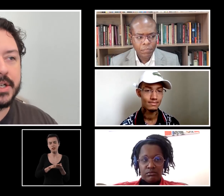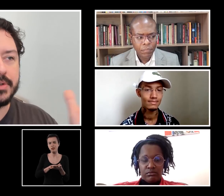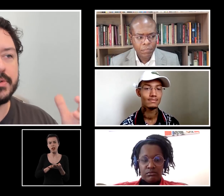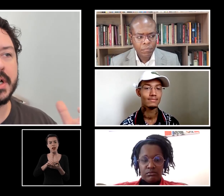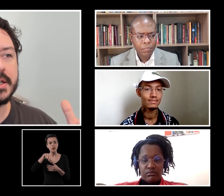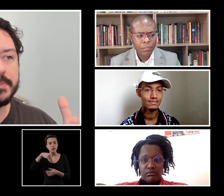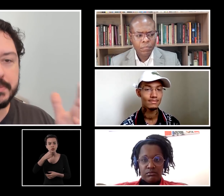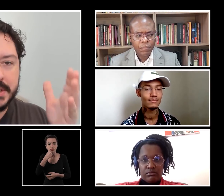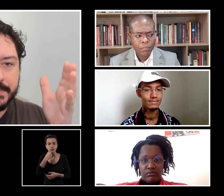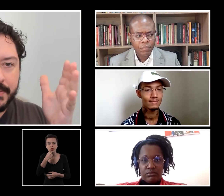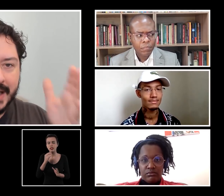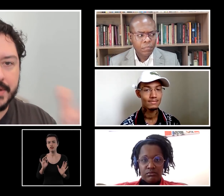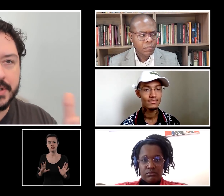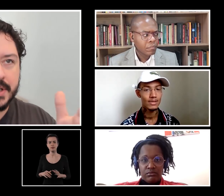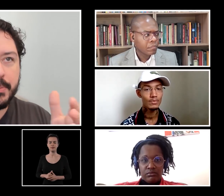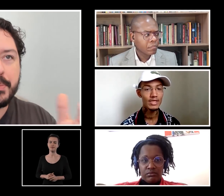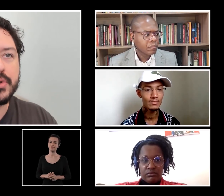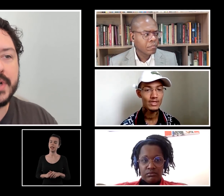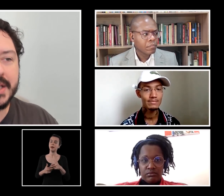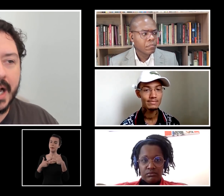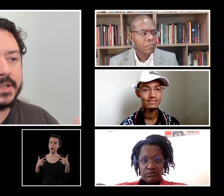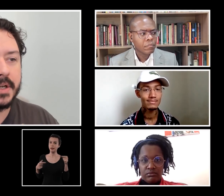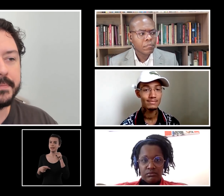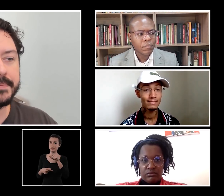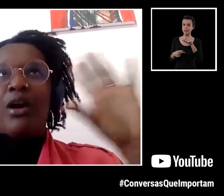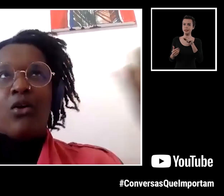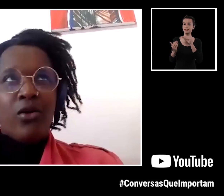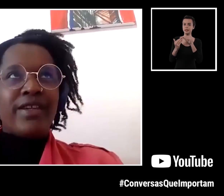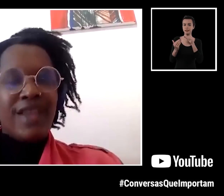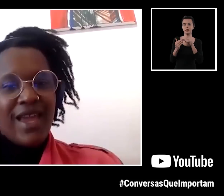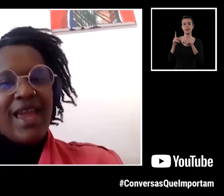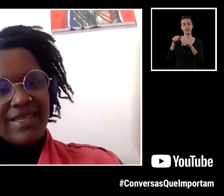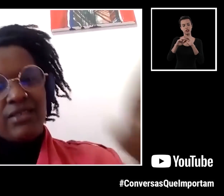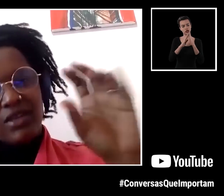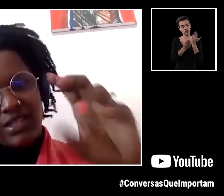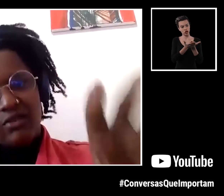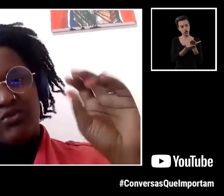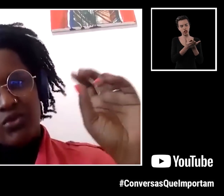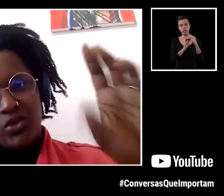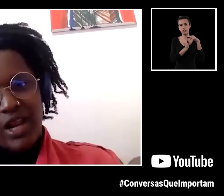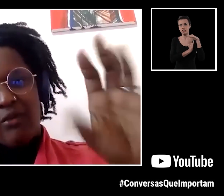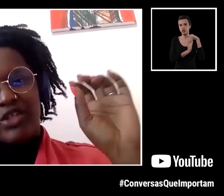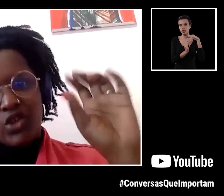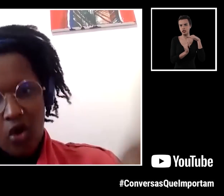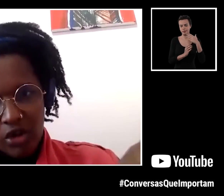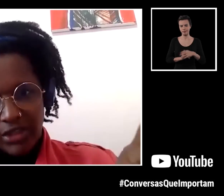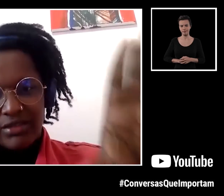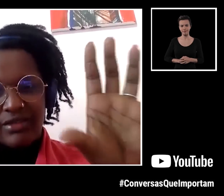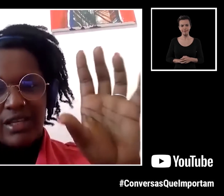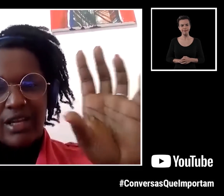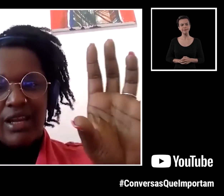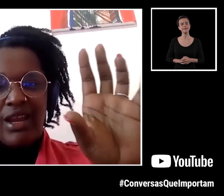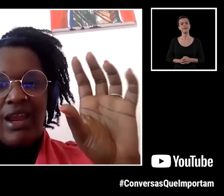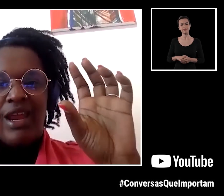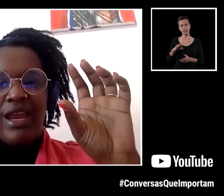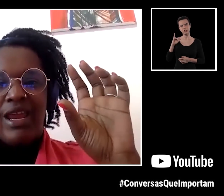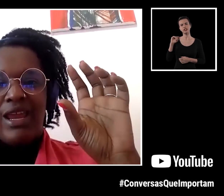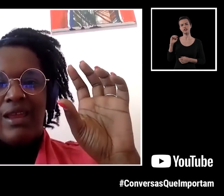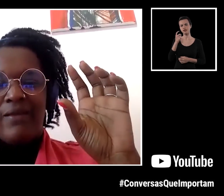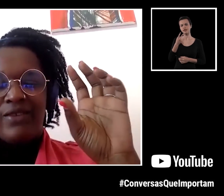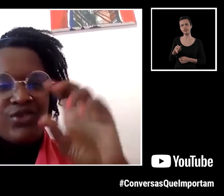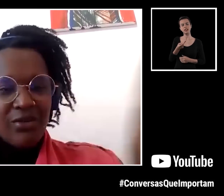tinha nada de mágico, simplesmente o fato de ter uma oportunidade, né. Uma coisa é essa educação institucional, escola, né,